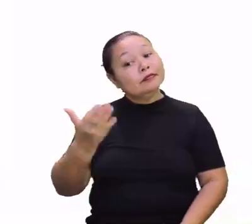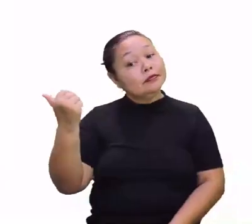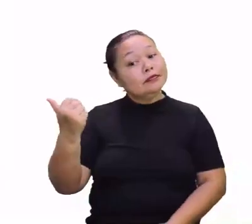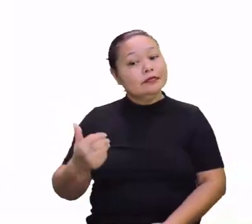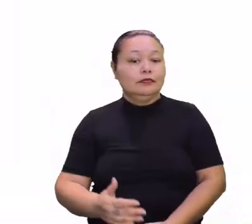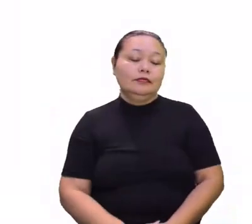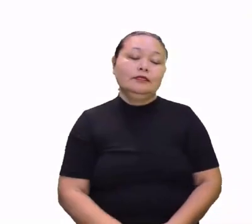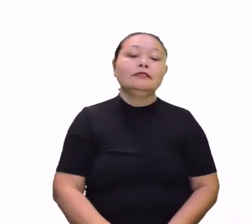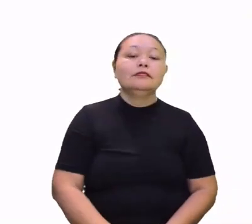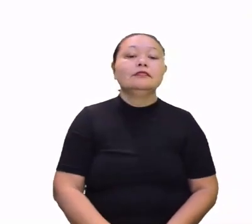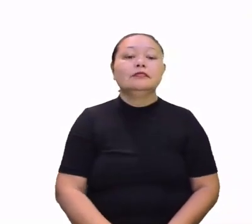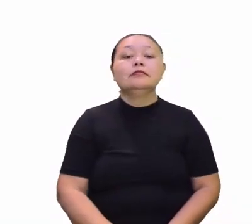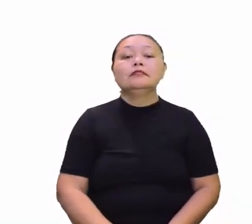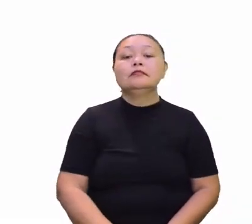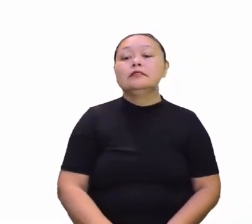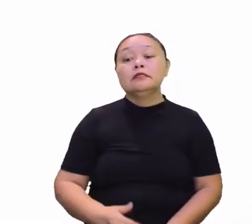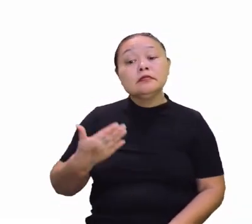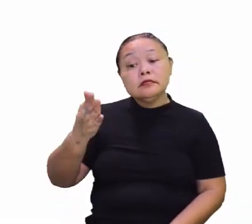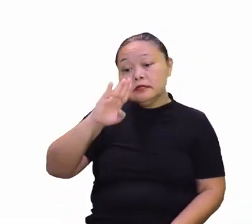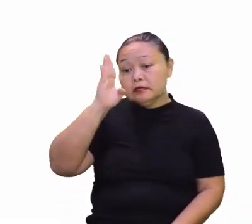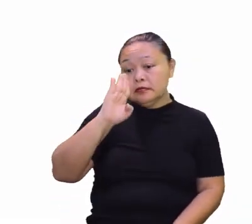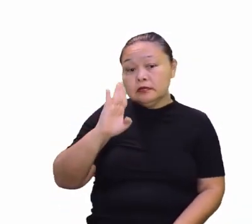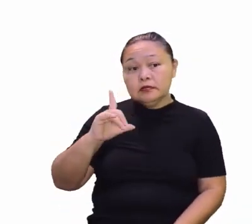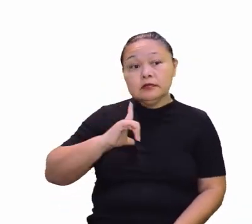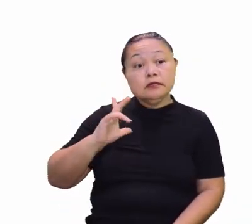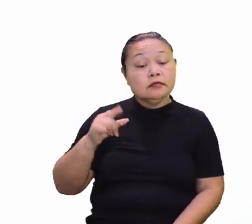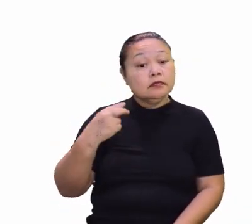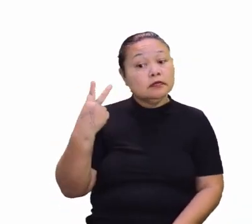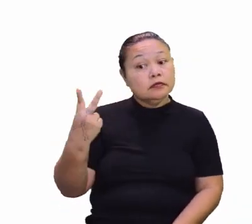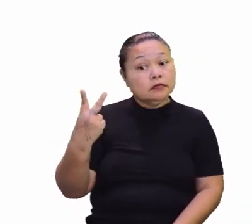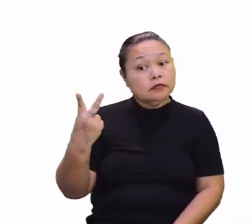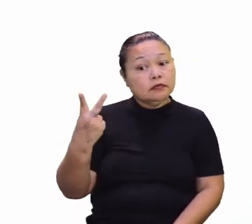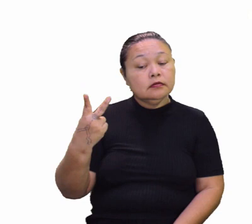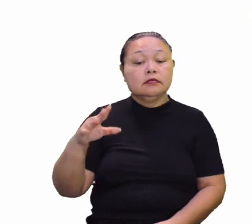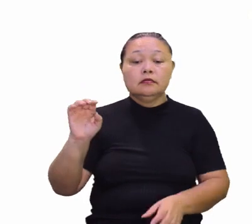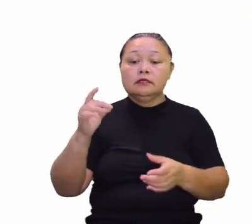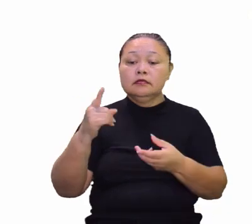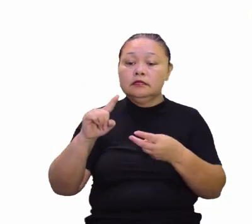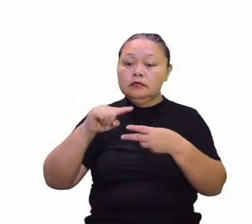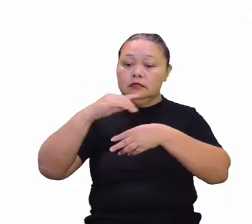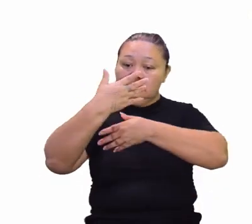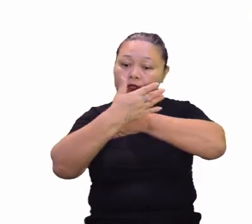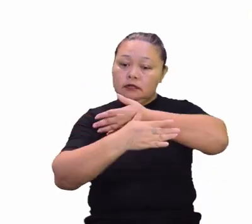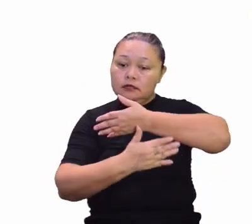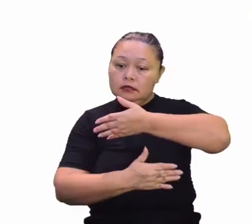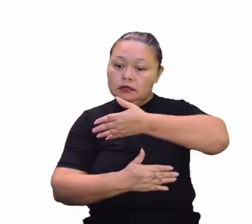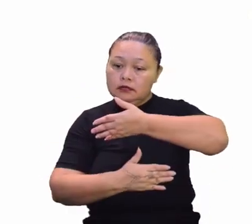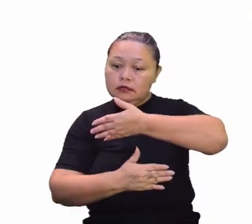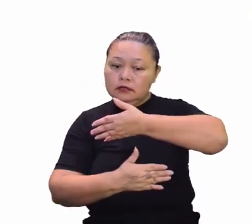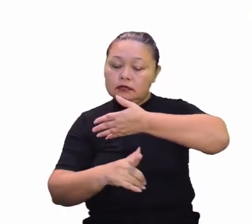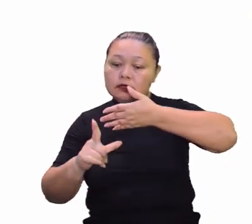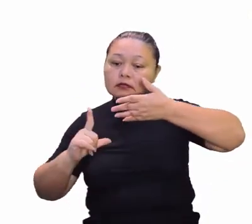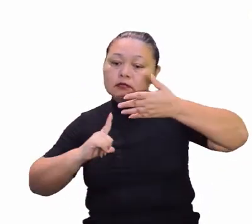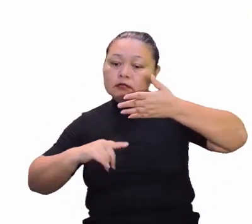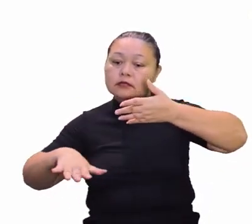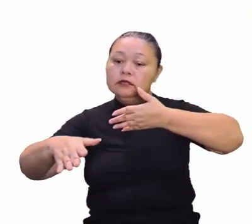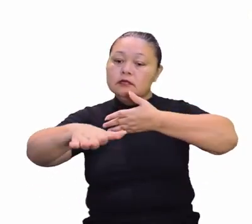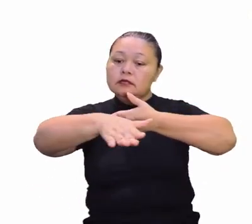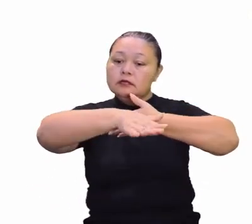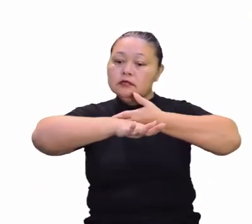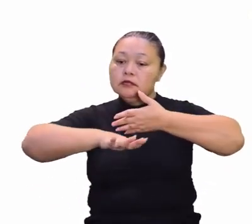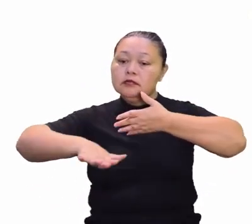lá. Então, no Brasil, nós temos só 2 estruturas, escudos cristalinos e